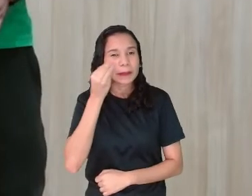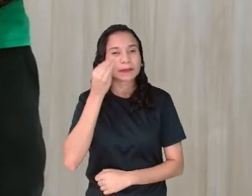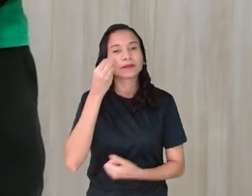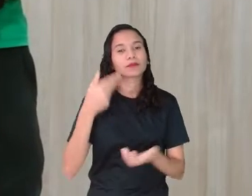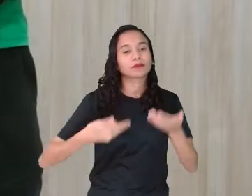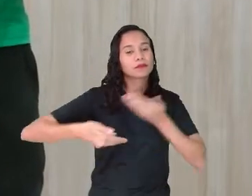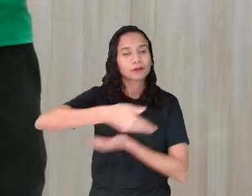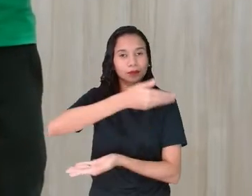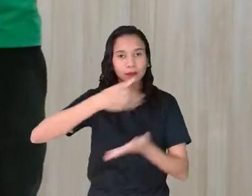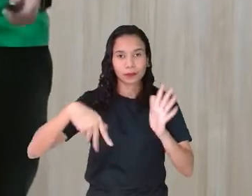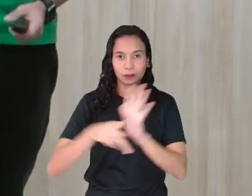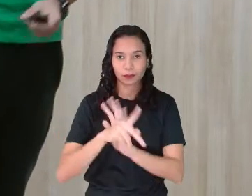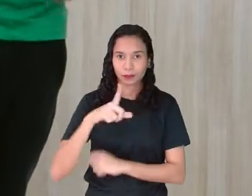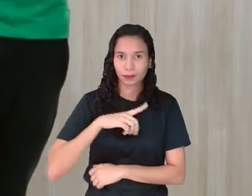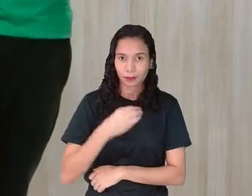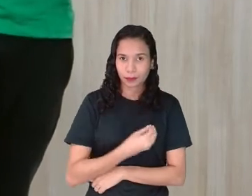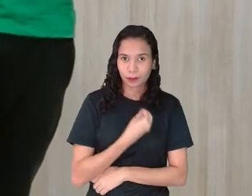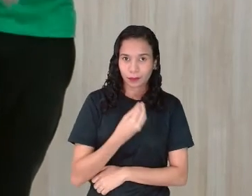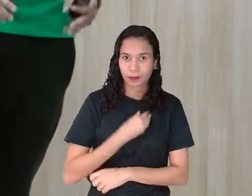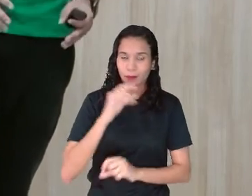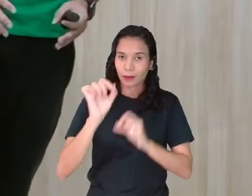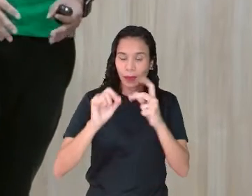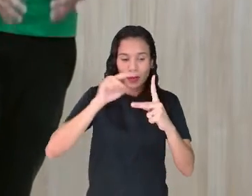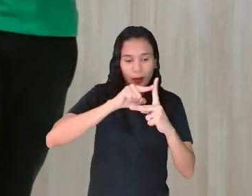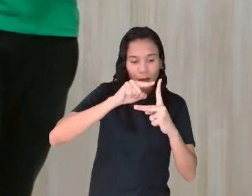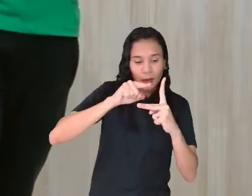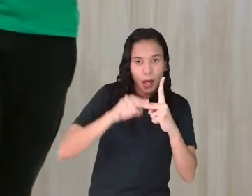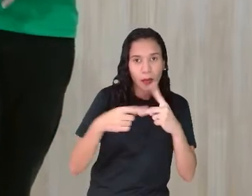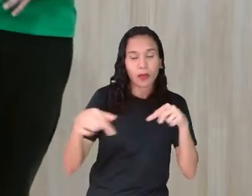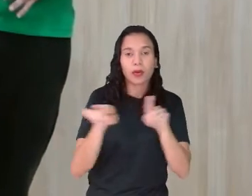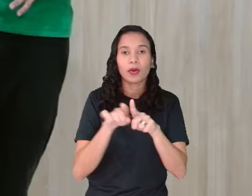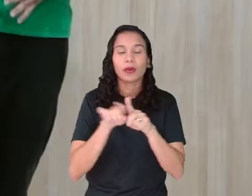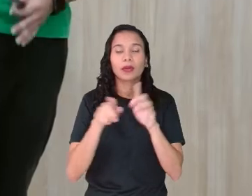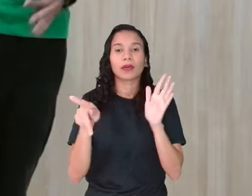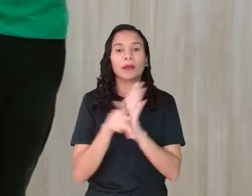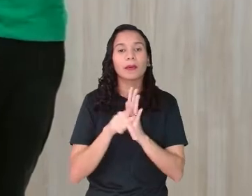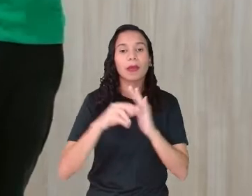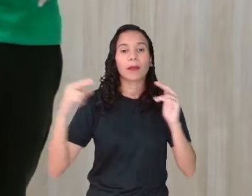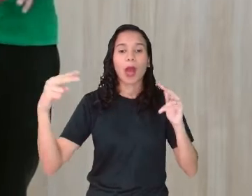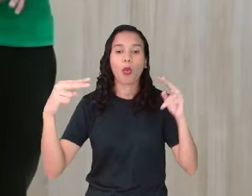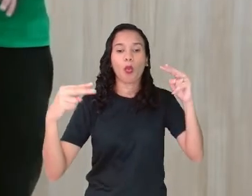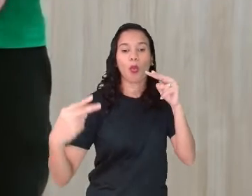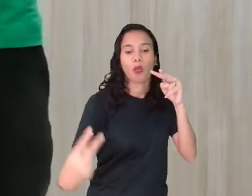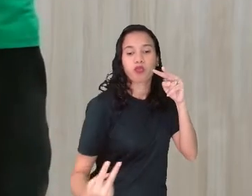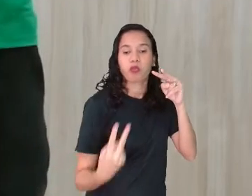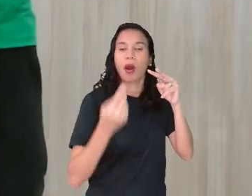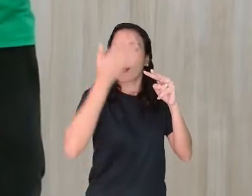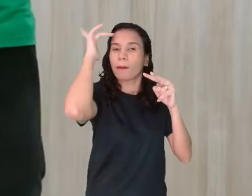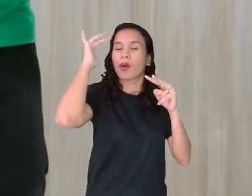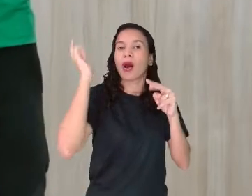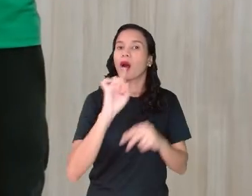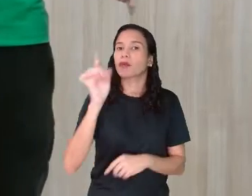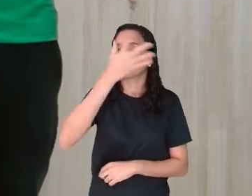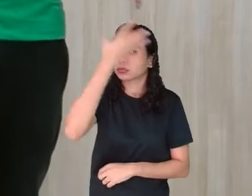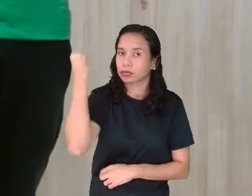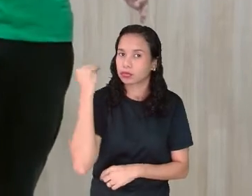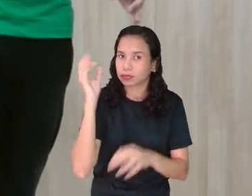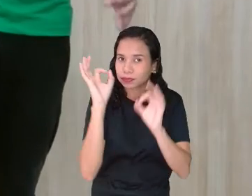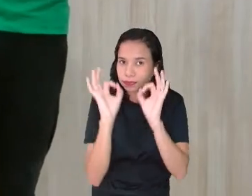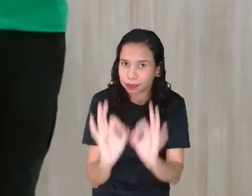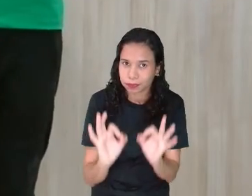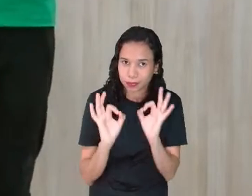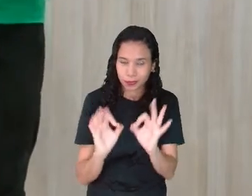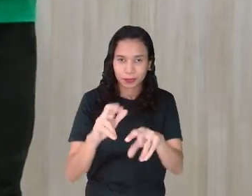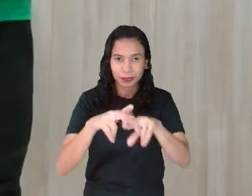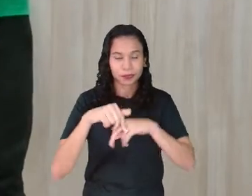essa relação que existe entre os ângulos e os lados, tá? Para que você não possa se esquecer.